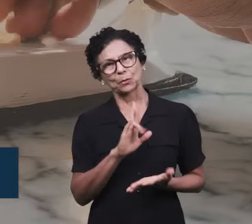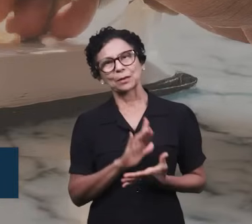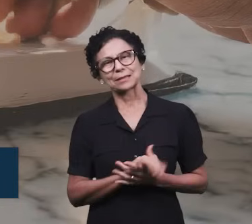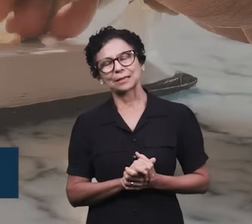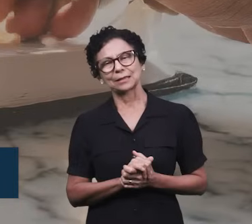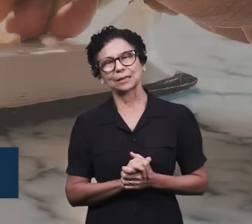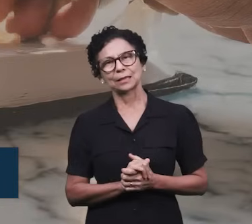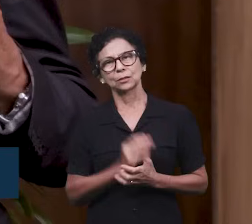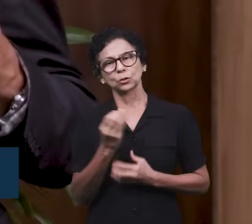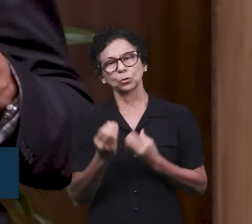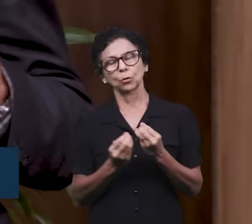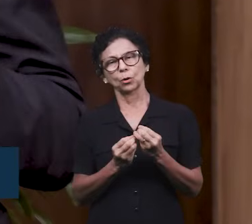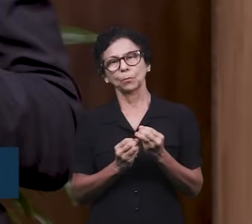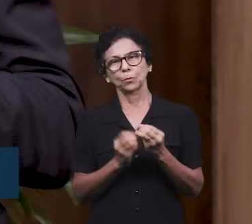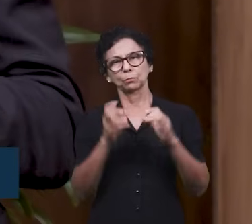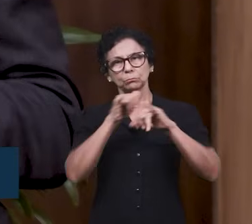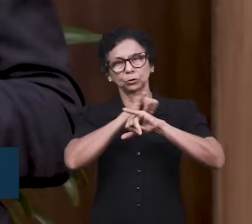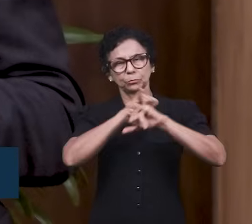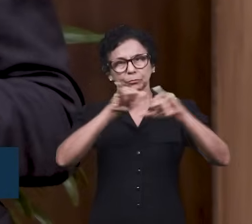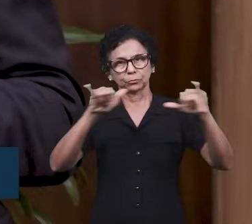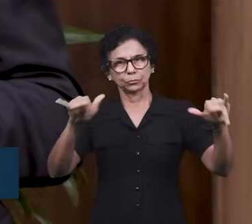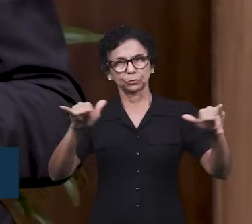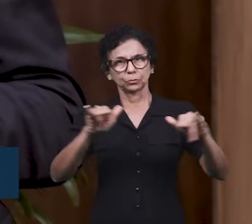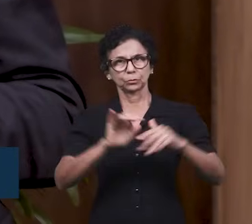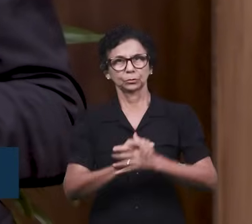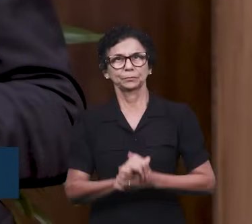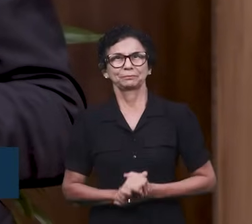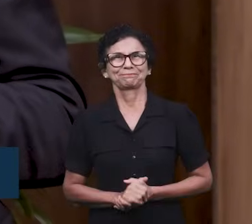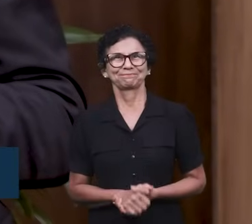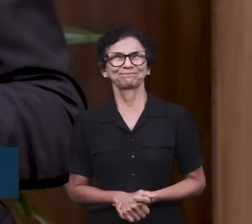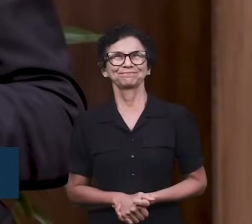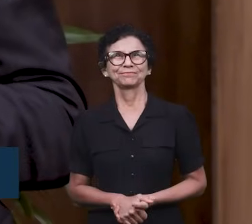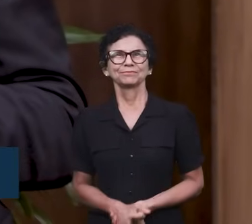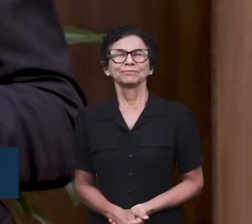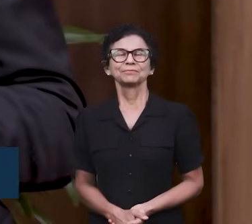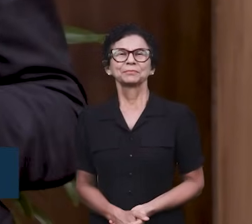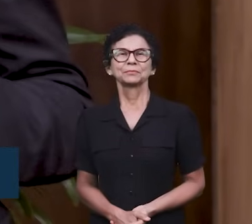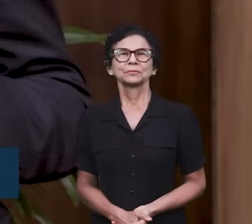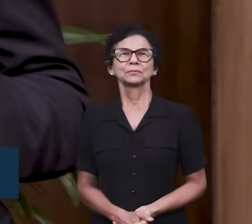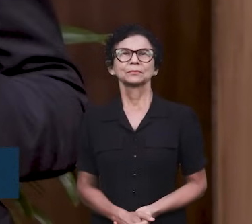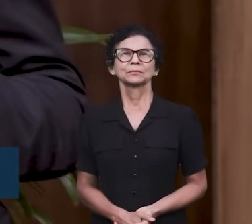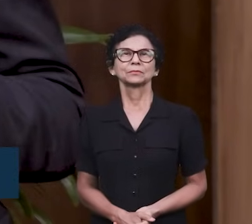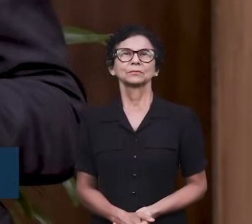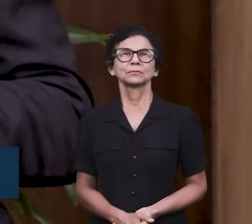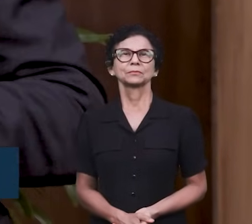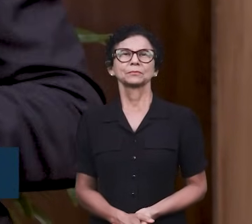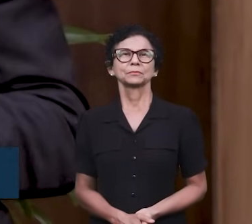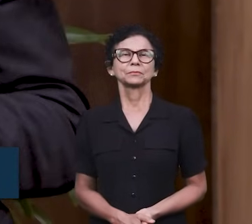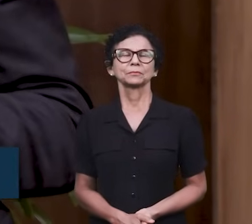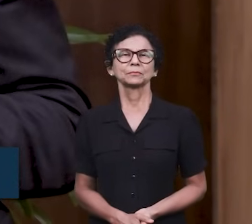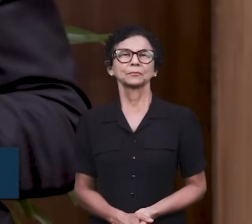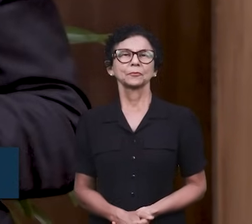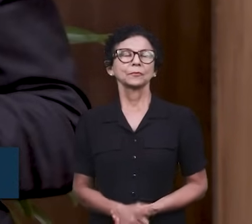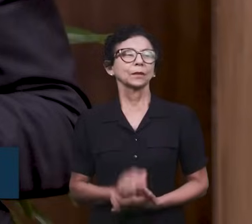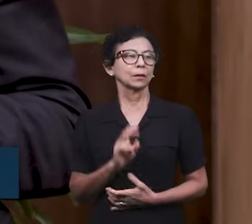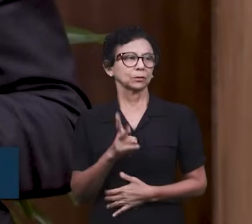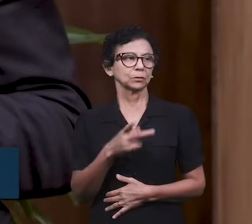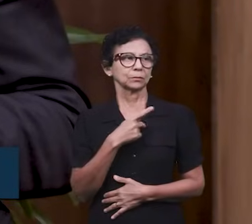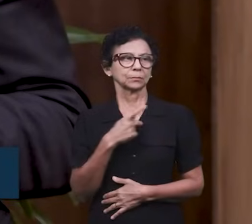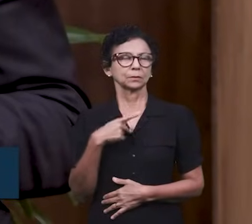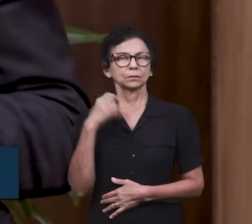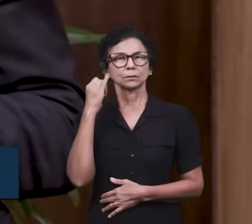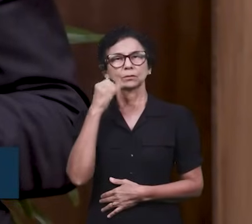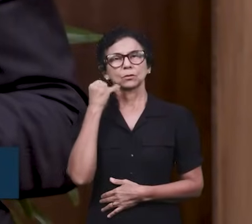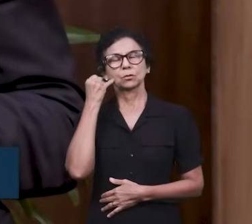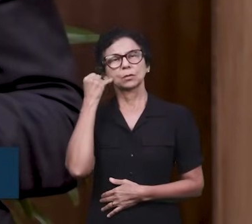Adaíso, pastor Josias. Dando continuidade, o pastor Josias, nós tivemos o privilégio